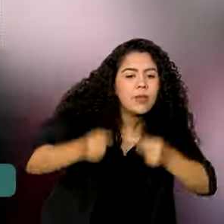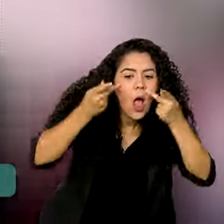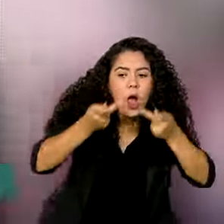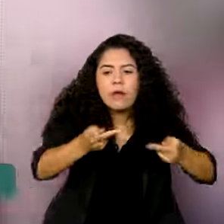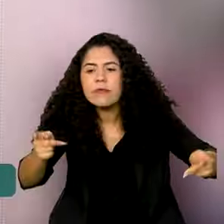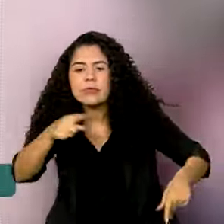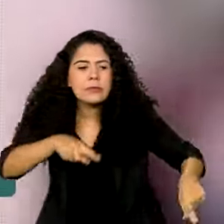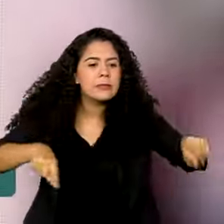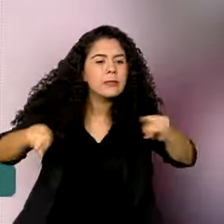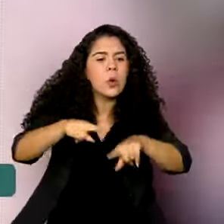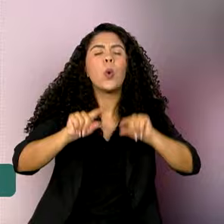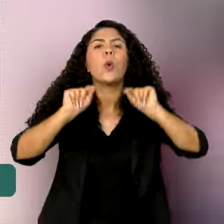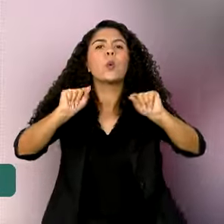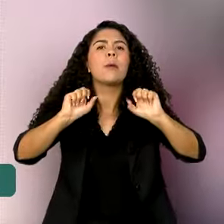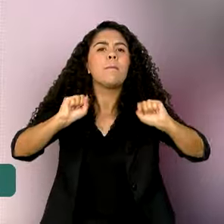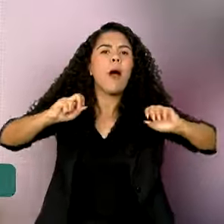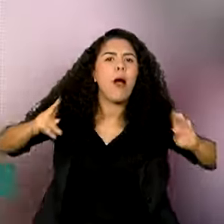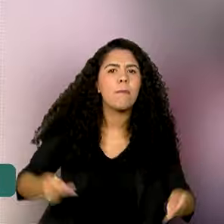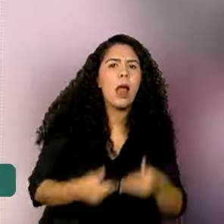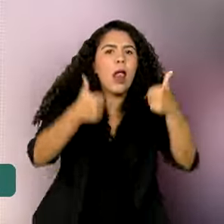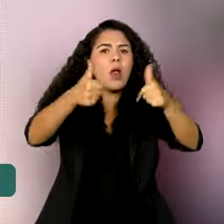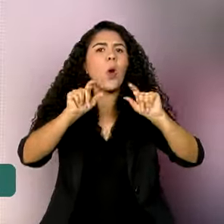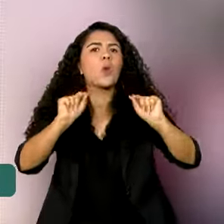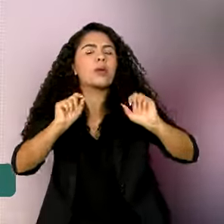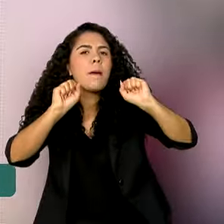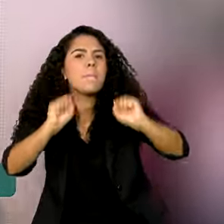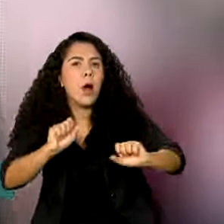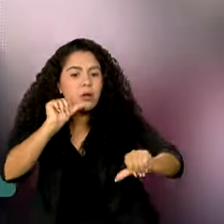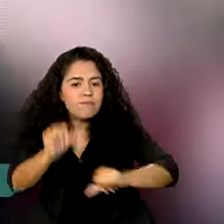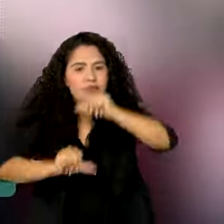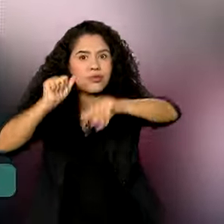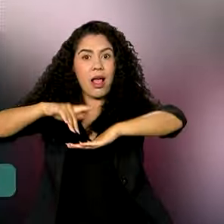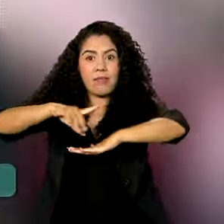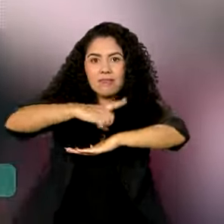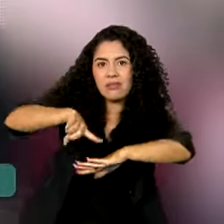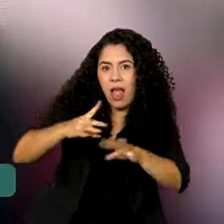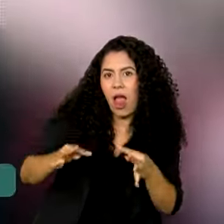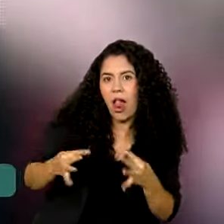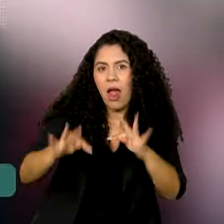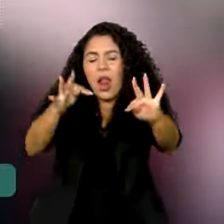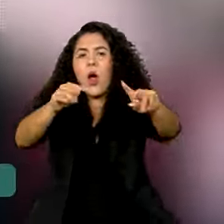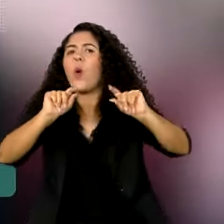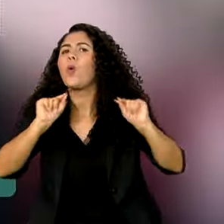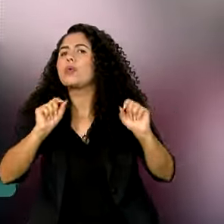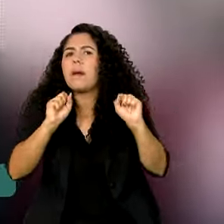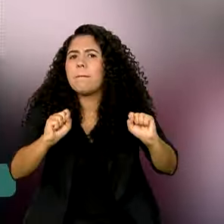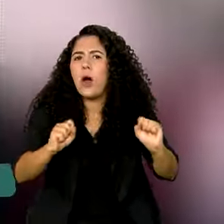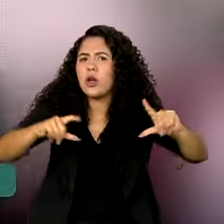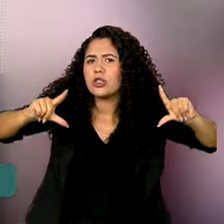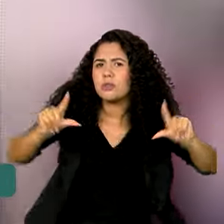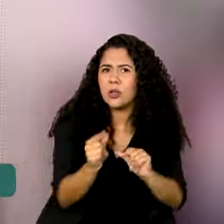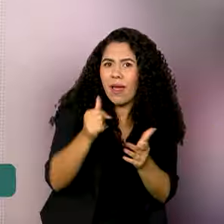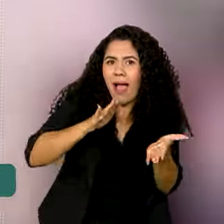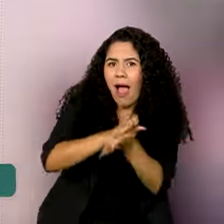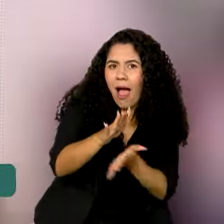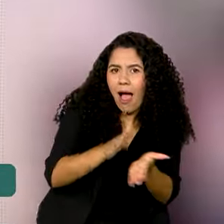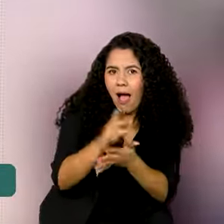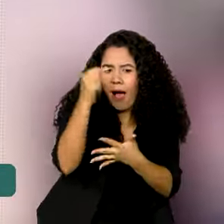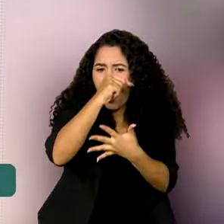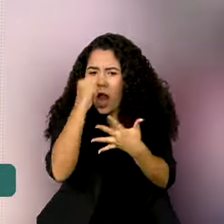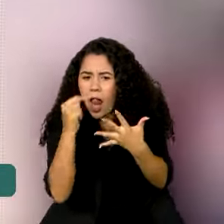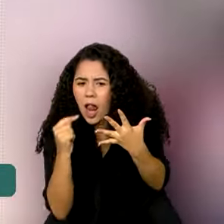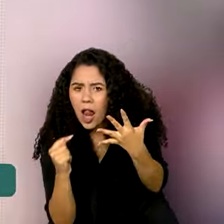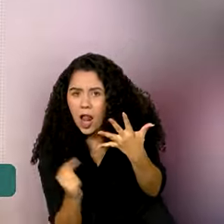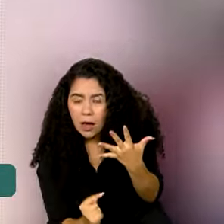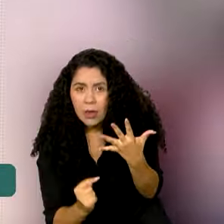que pode digitalizar? O que pode ganhar eficiência? O que pode reduzir custo? E vem